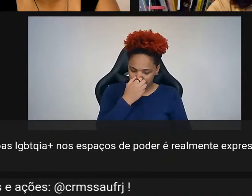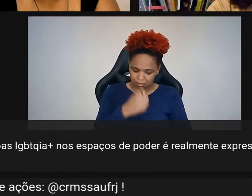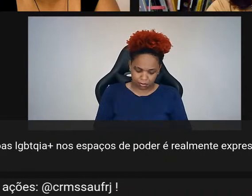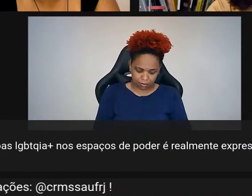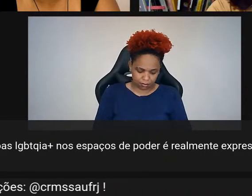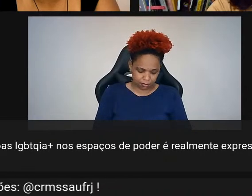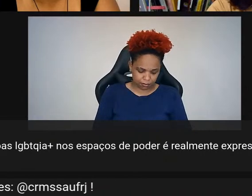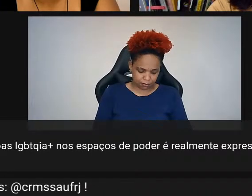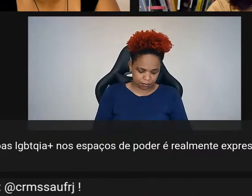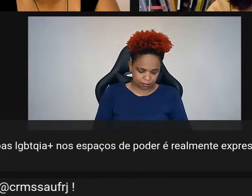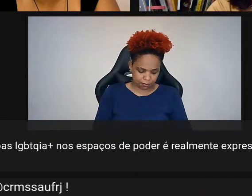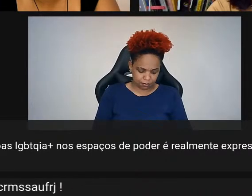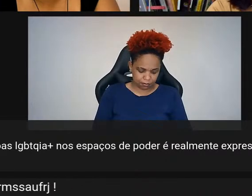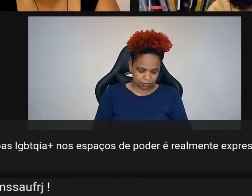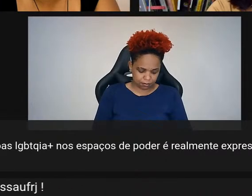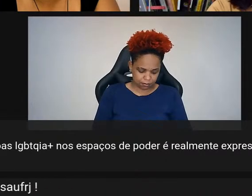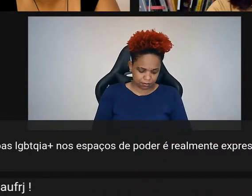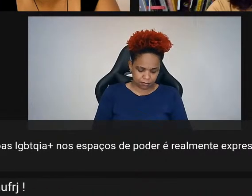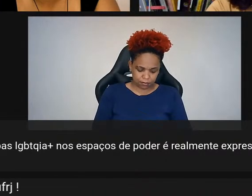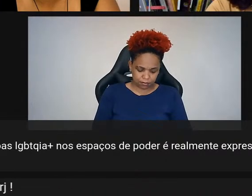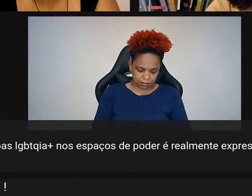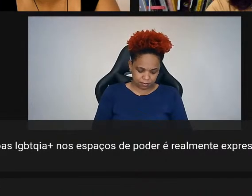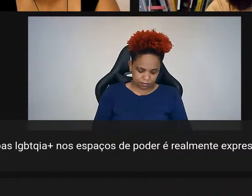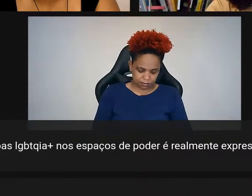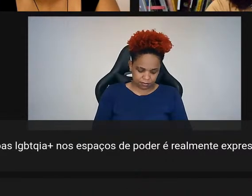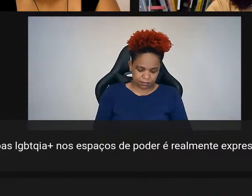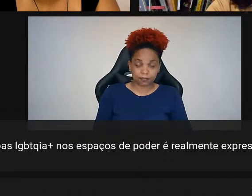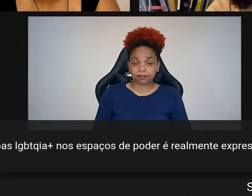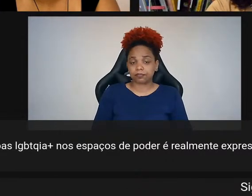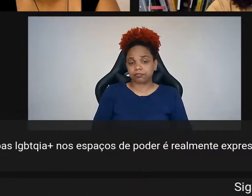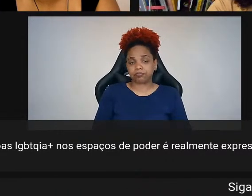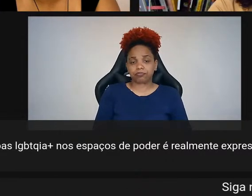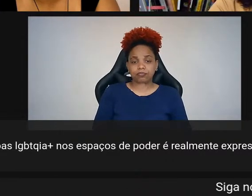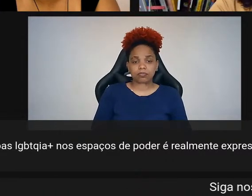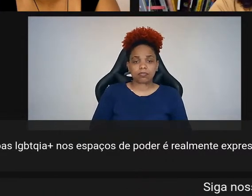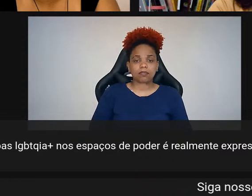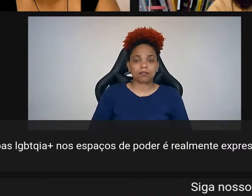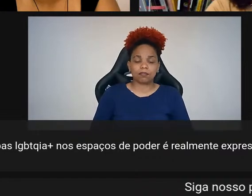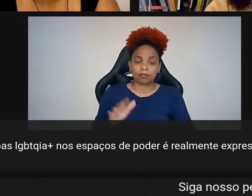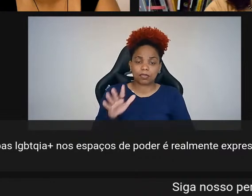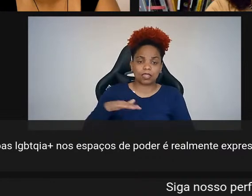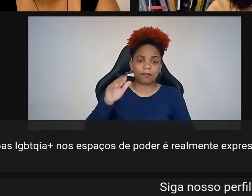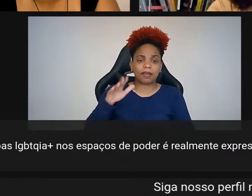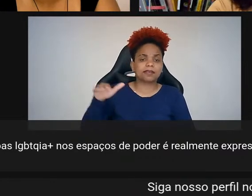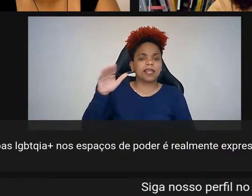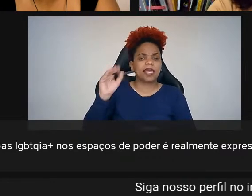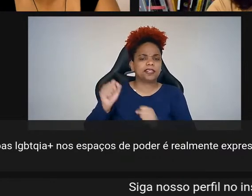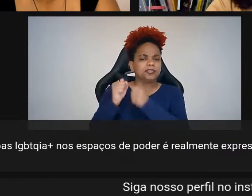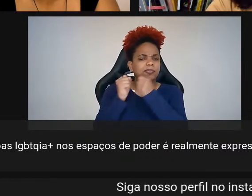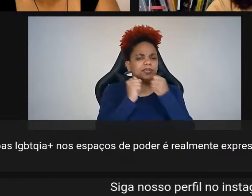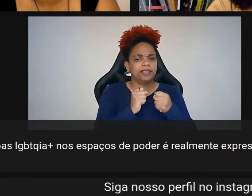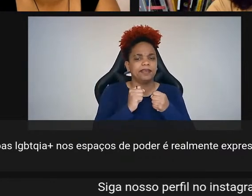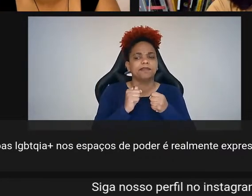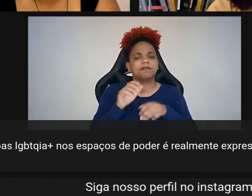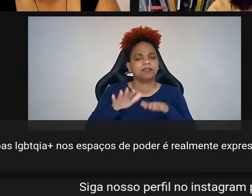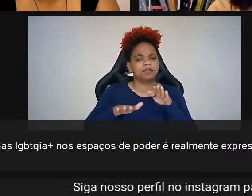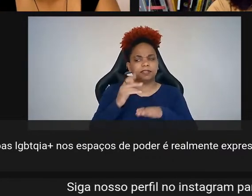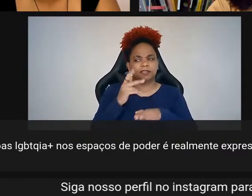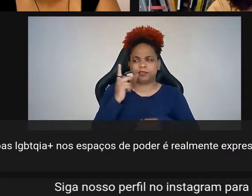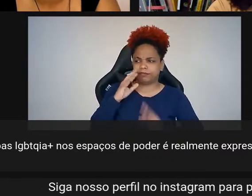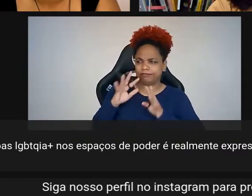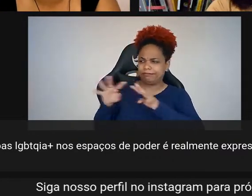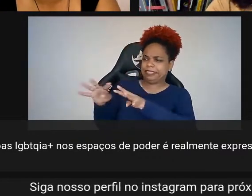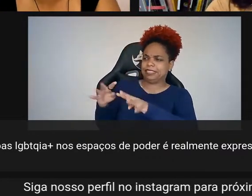o LGBTQIA+, no, nos espaços de poder, incomodam demais, né? E são frutos